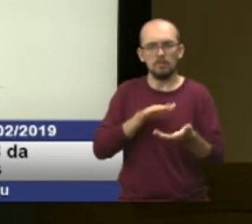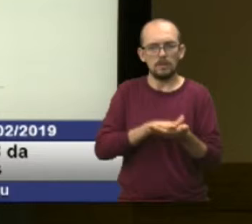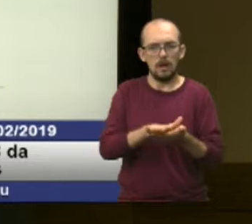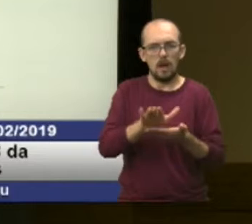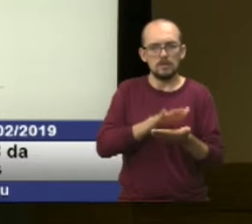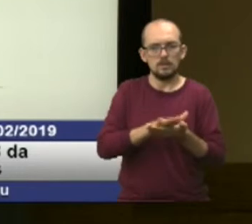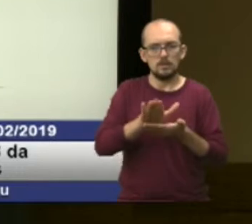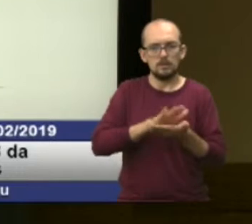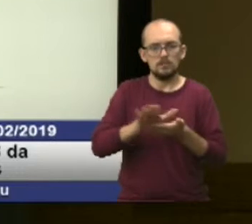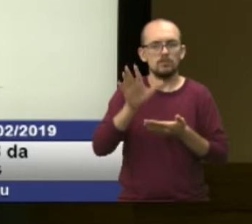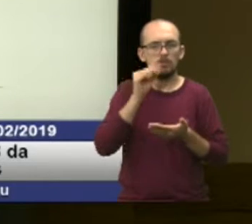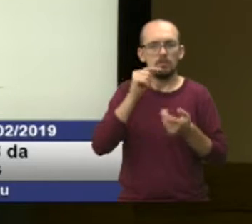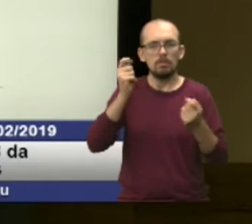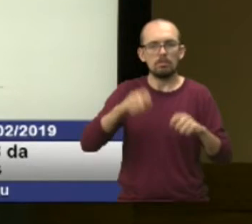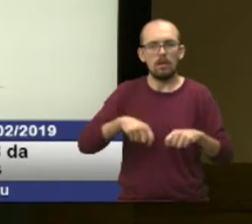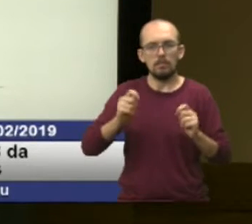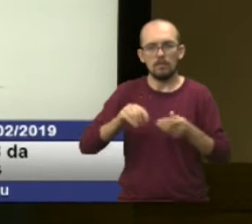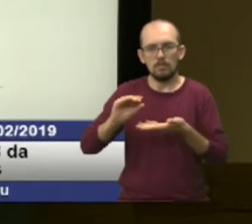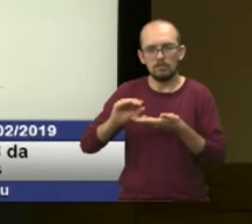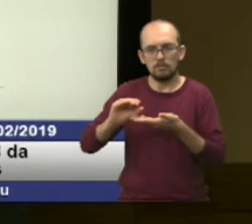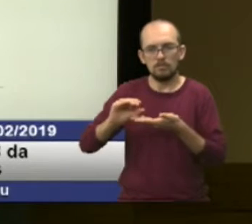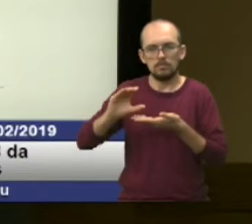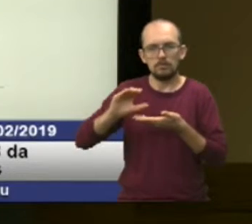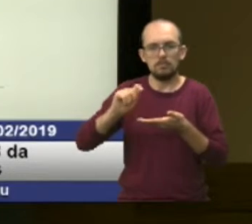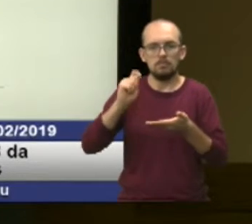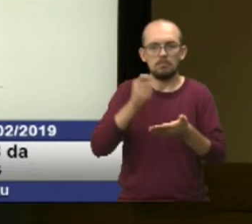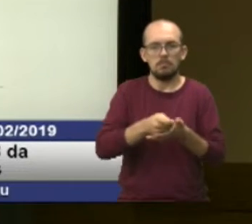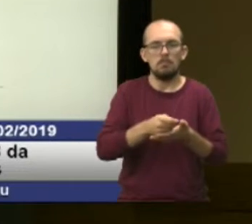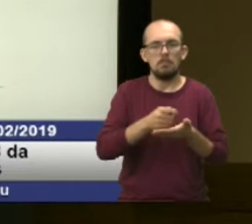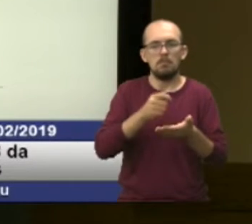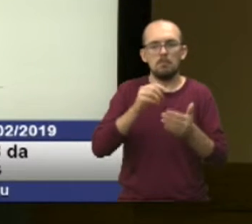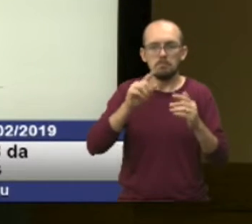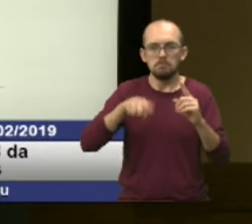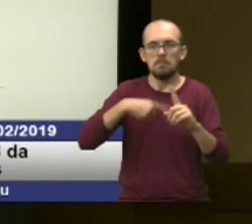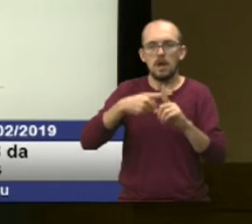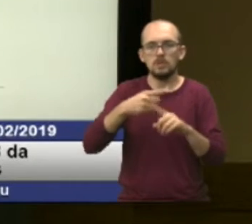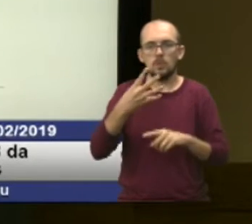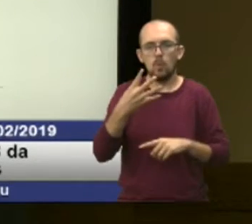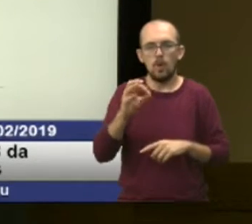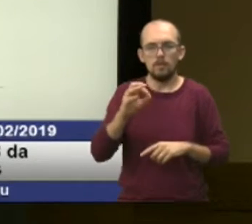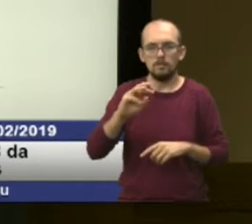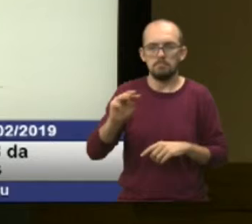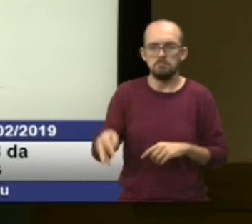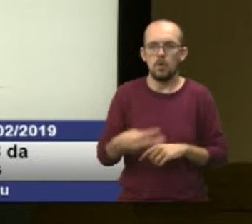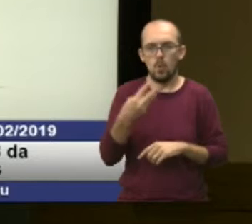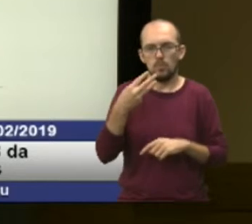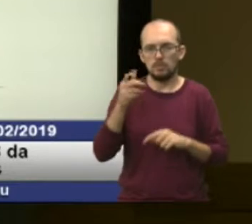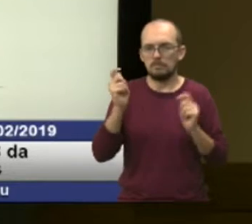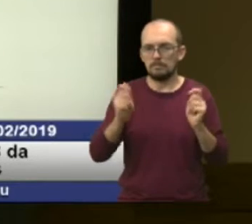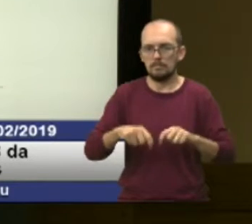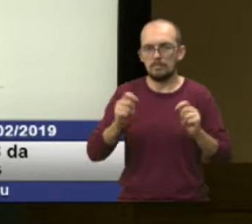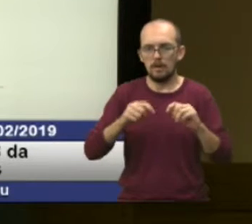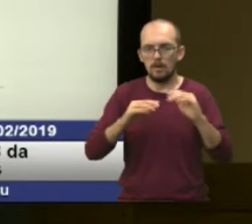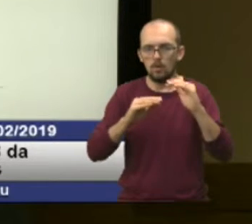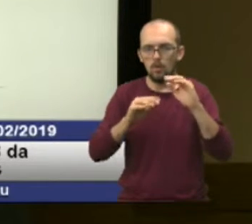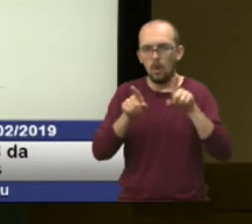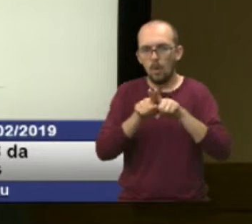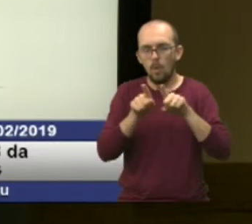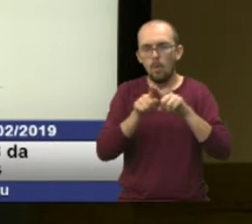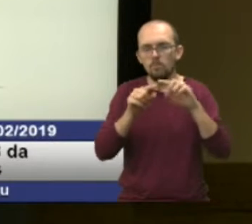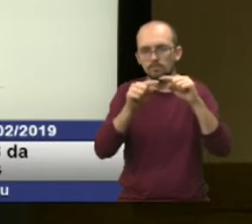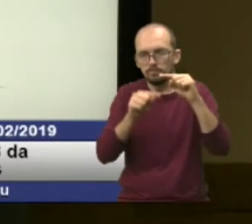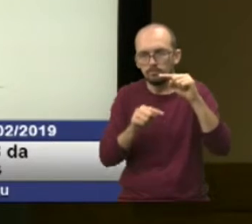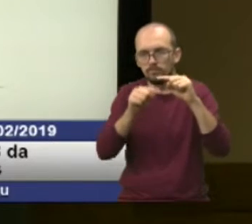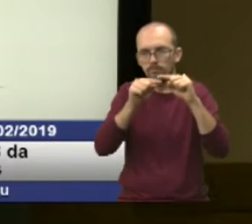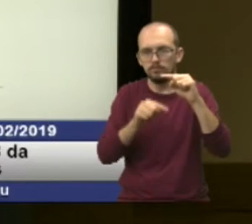Né, de mais de 40 milhões, 40 aí milhões. De limite aí